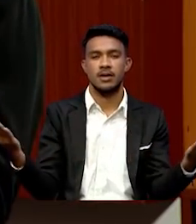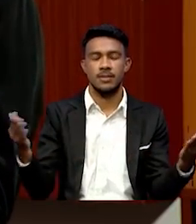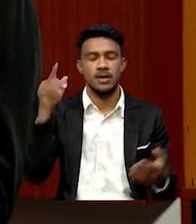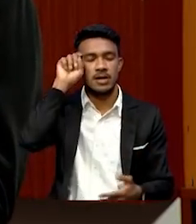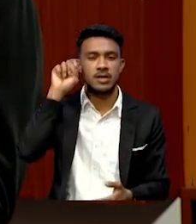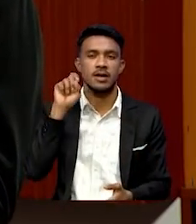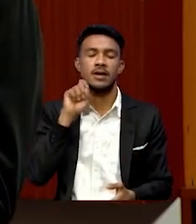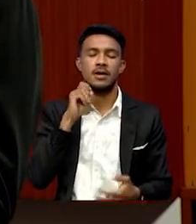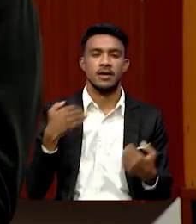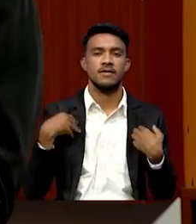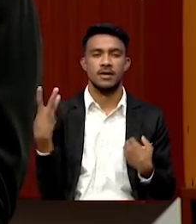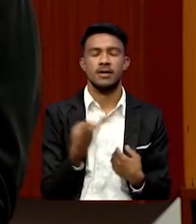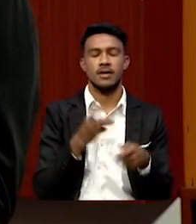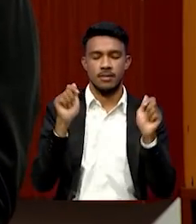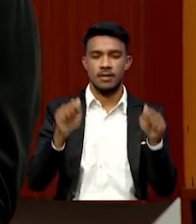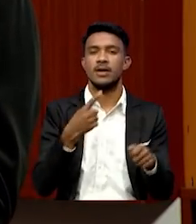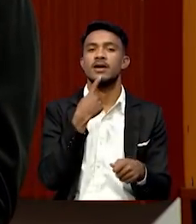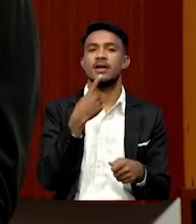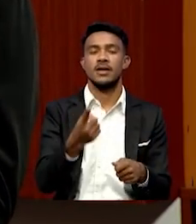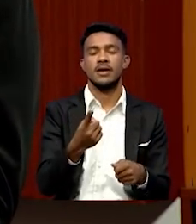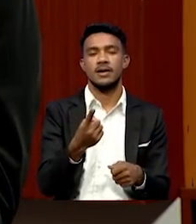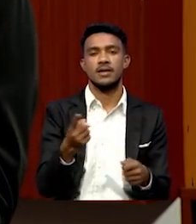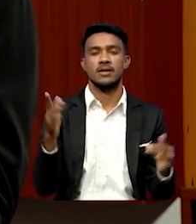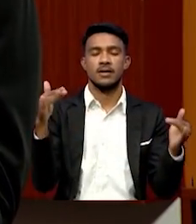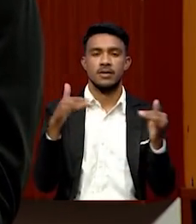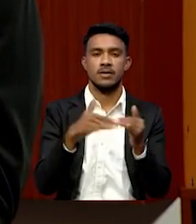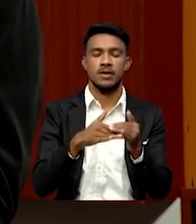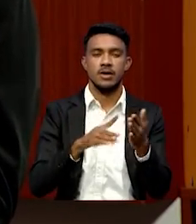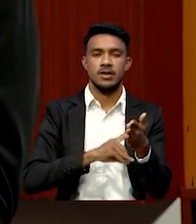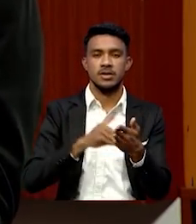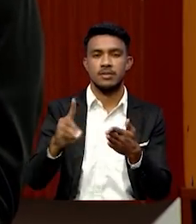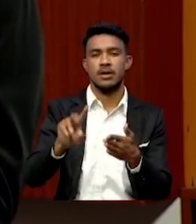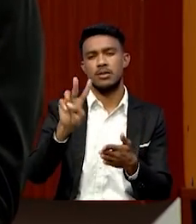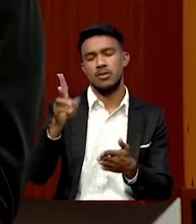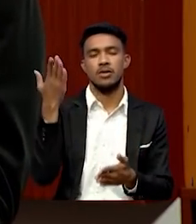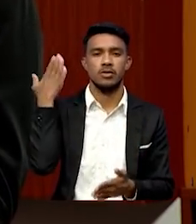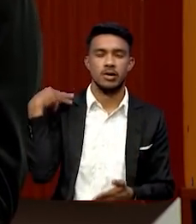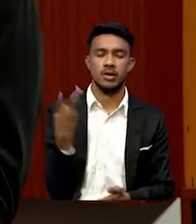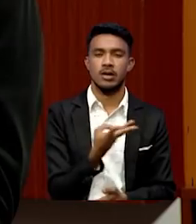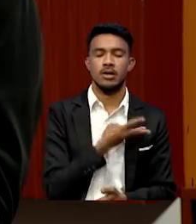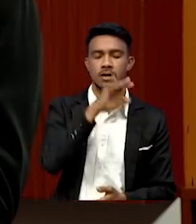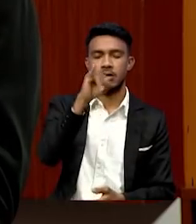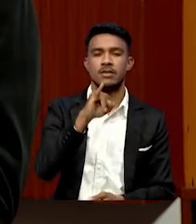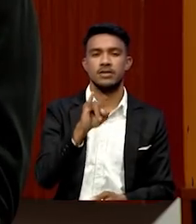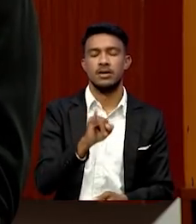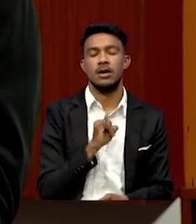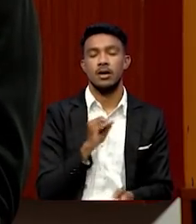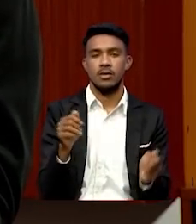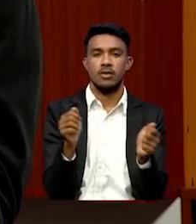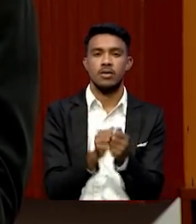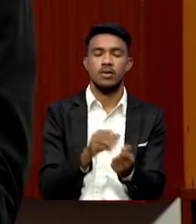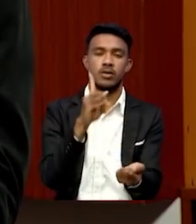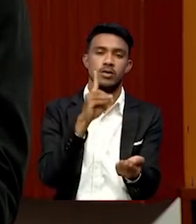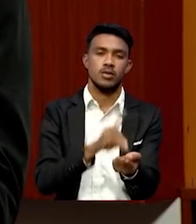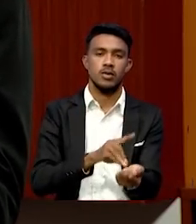sananaia. E também até indiscutível. Essa semana, a Rua Cotopai tem entrevista ao Dr.